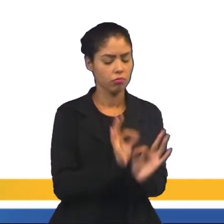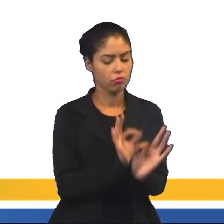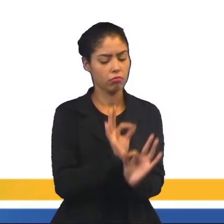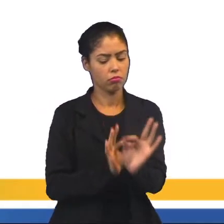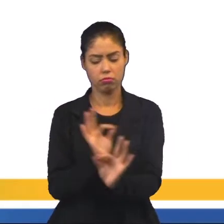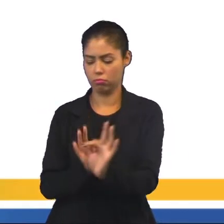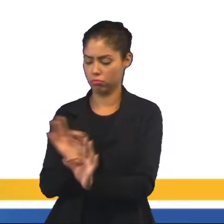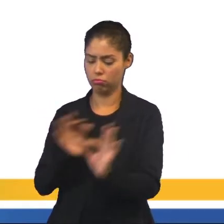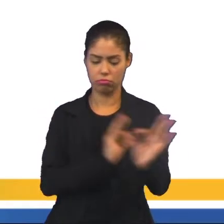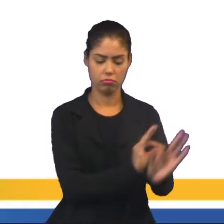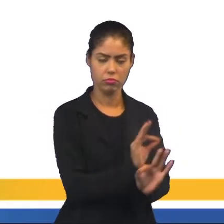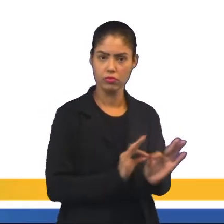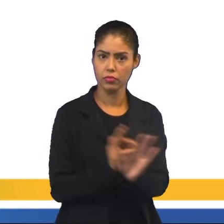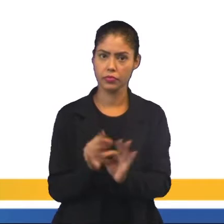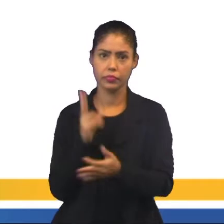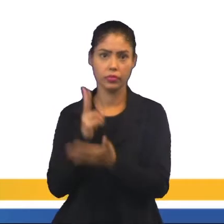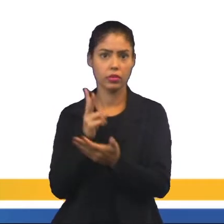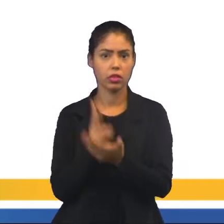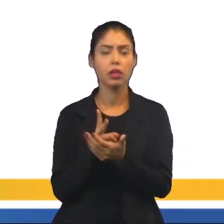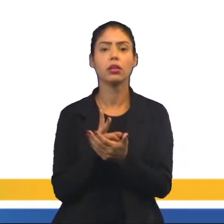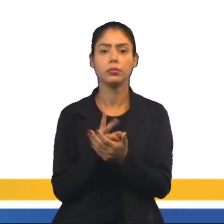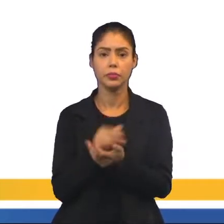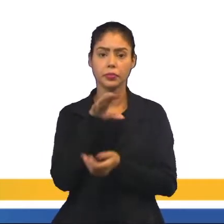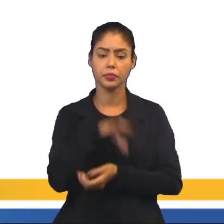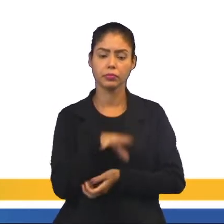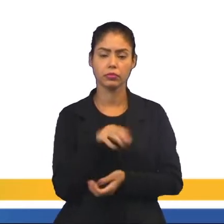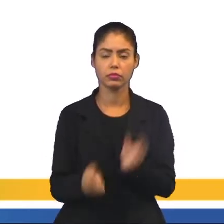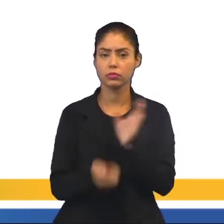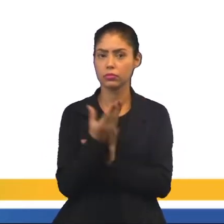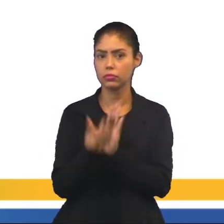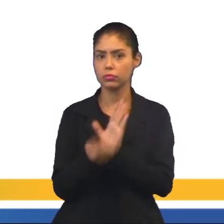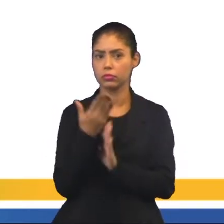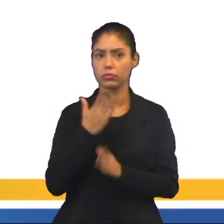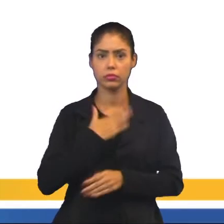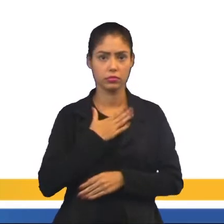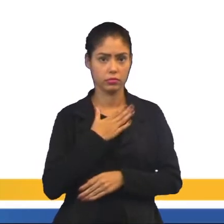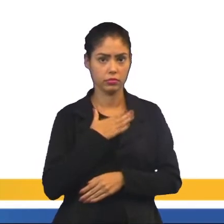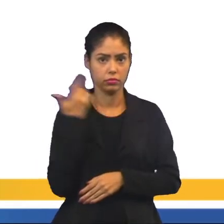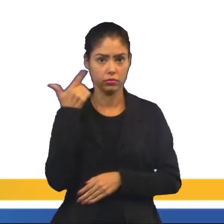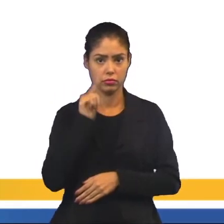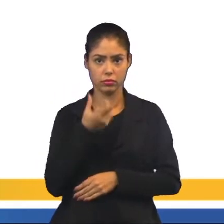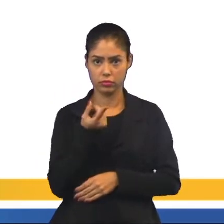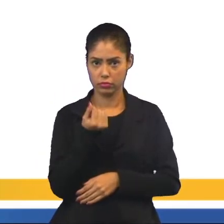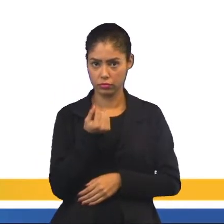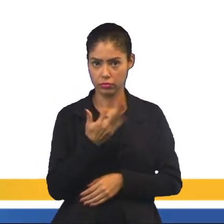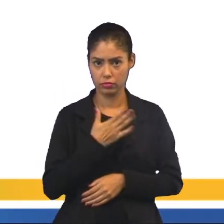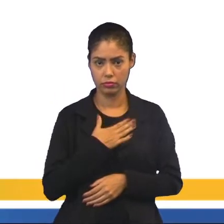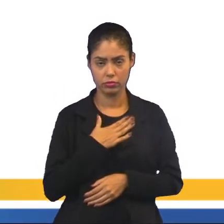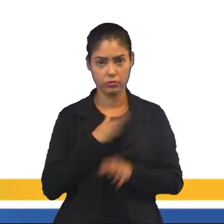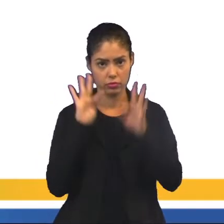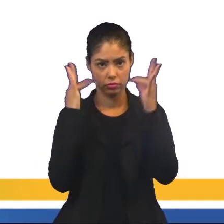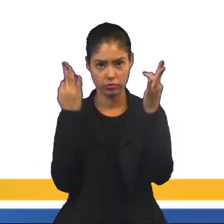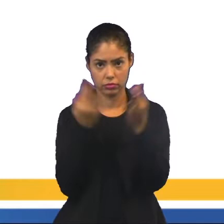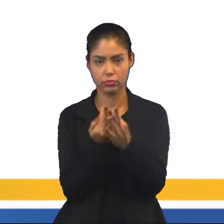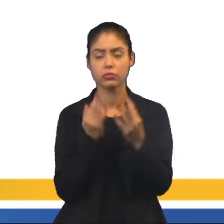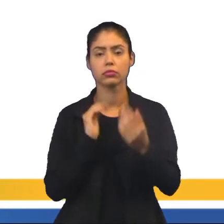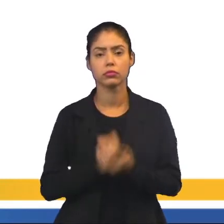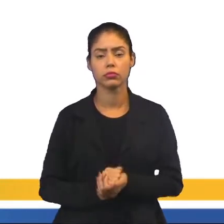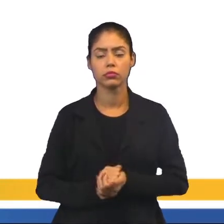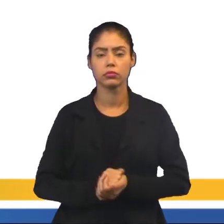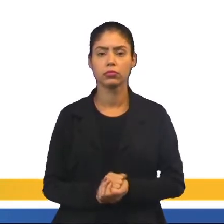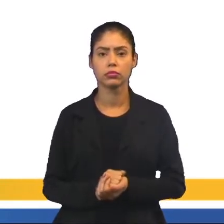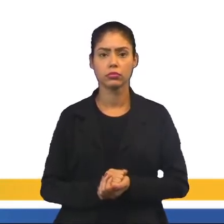Ele diz, não, eu vou ter que estar sempre aqui produzindo para mim poder ganhar dinheiro, sustentar minha família, e